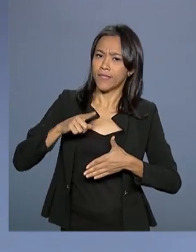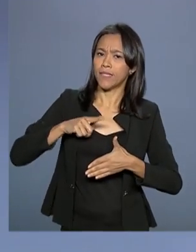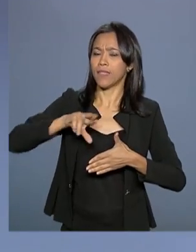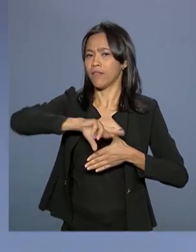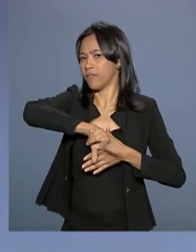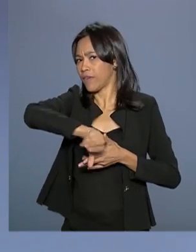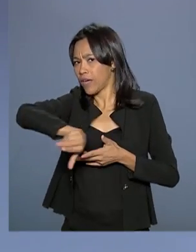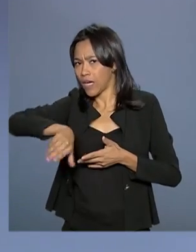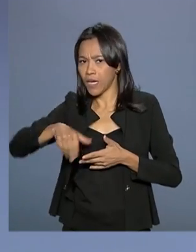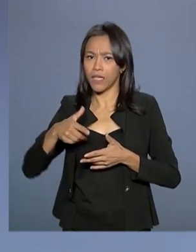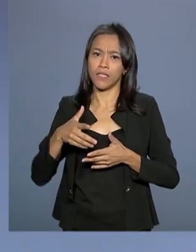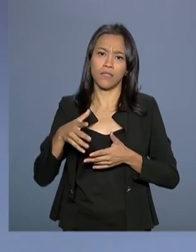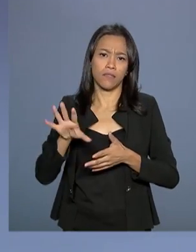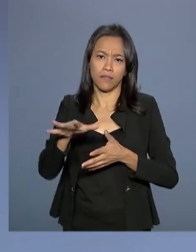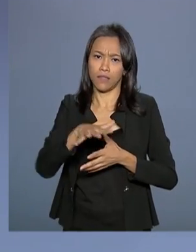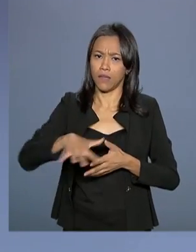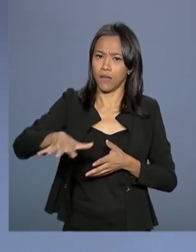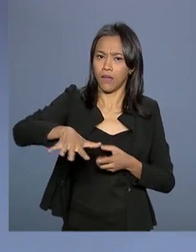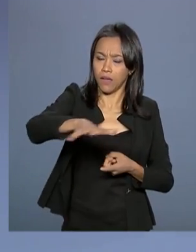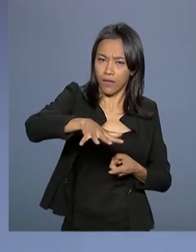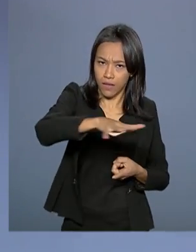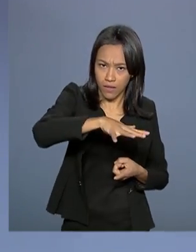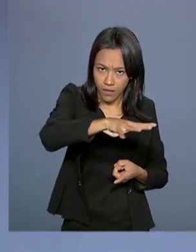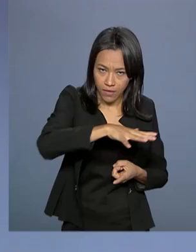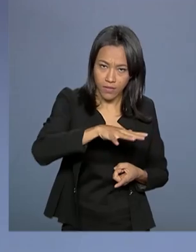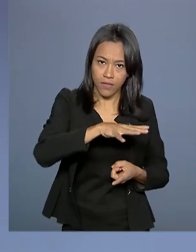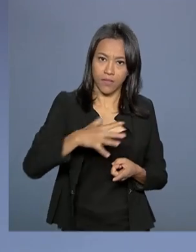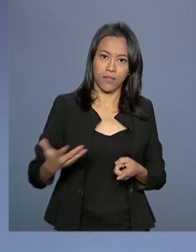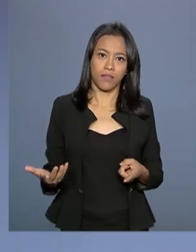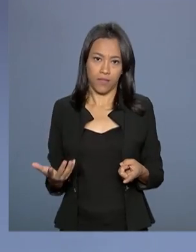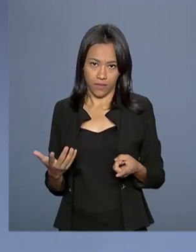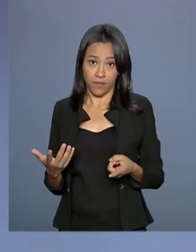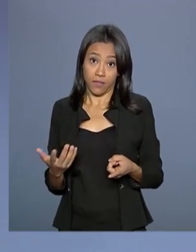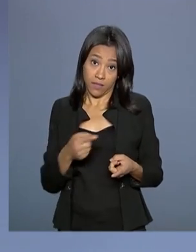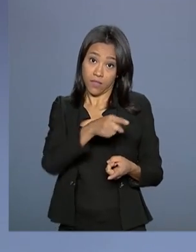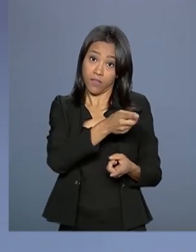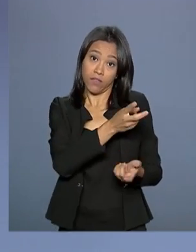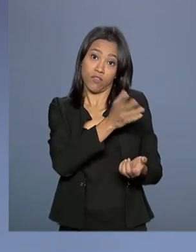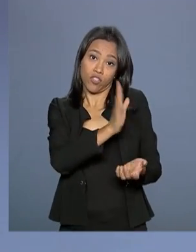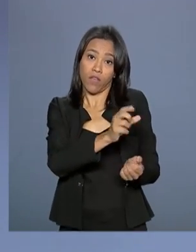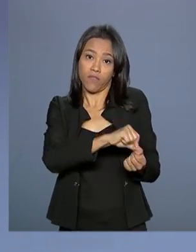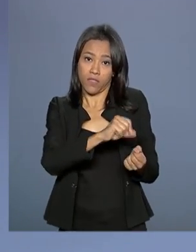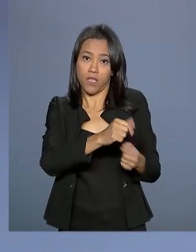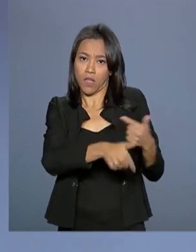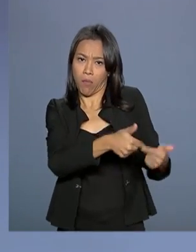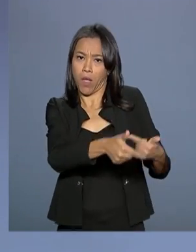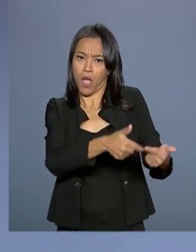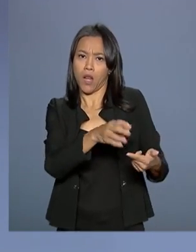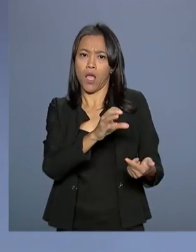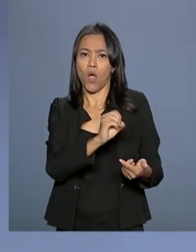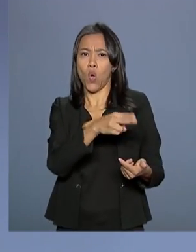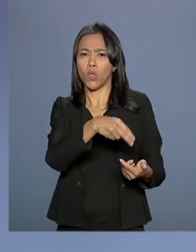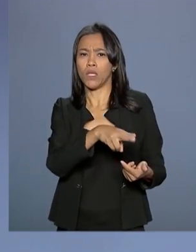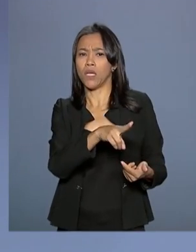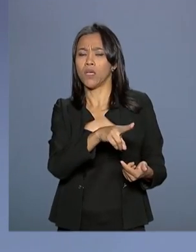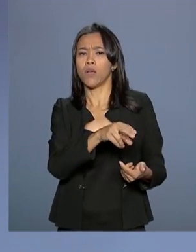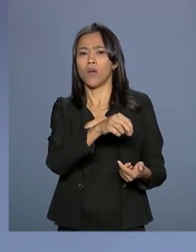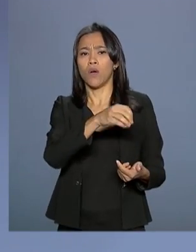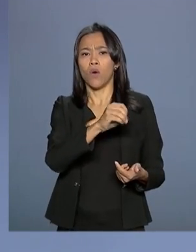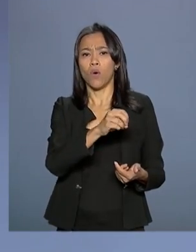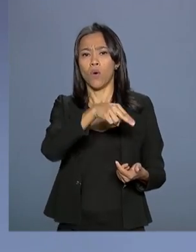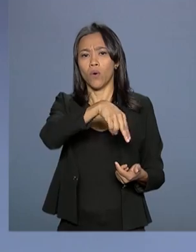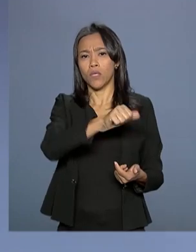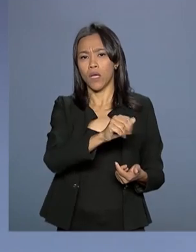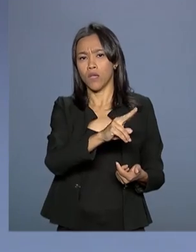setores, seja a integração física, que era um pouco a expectativa que a Unasul fizesse. Eu sempre digo que a Unasul durou não sei quantos anos, nunca abriu um quilômetro de